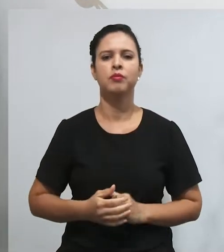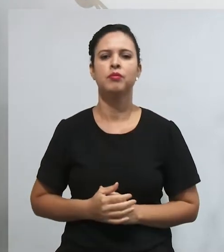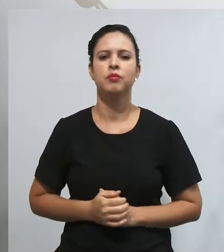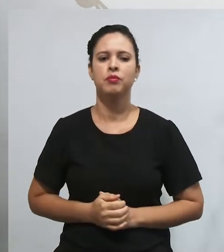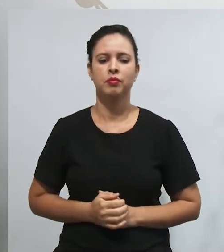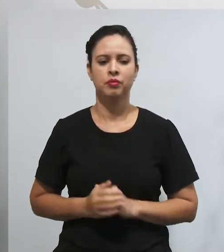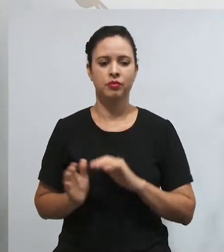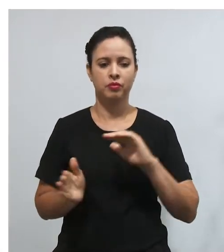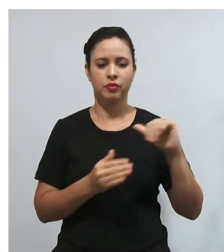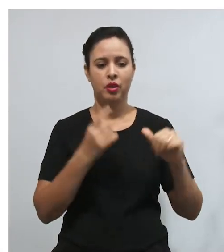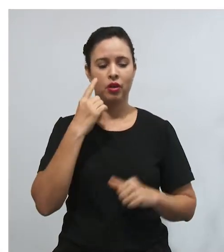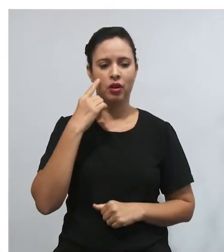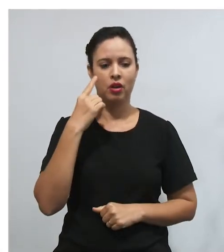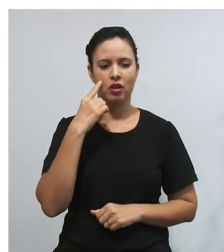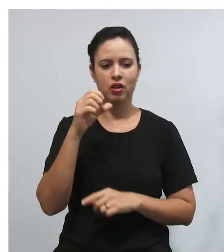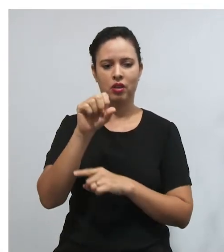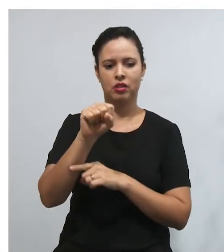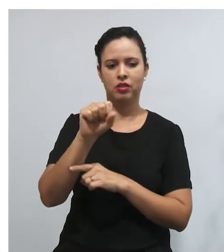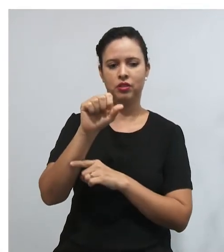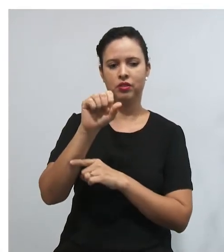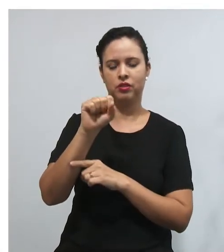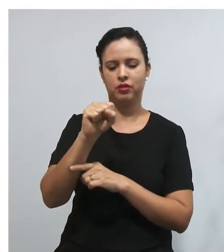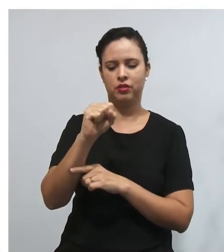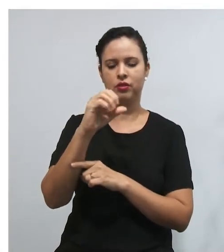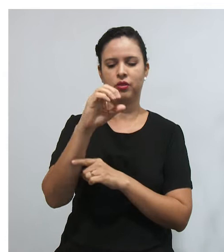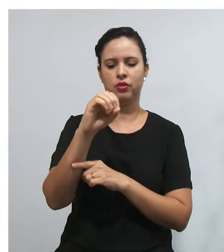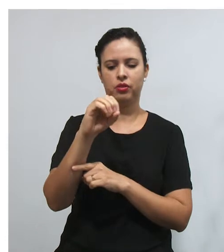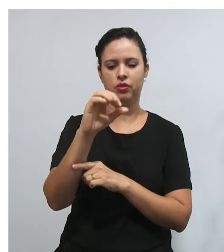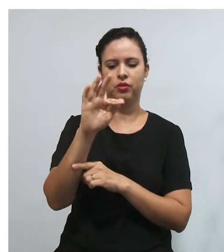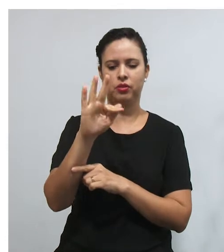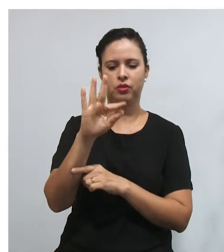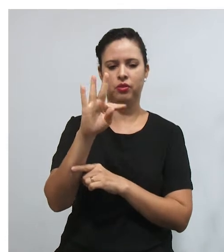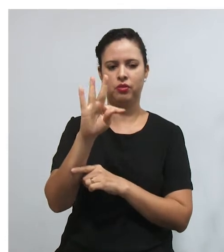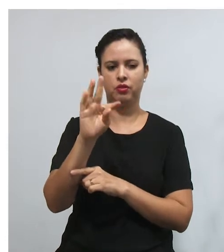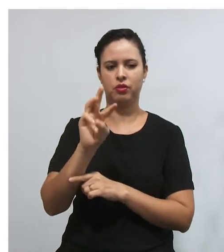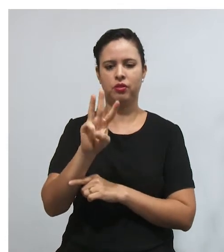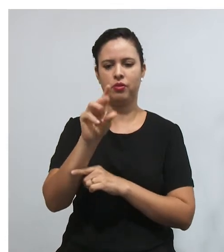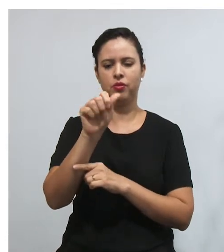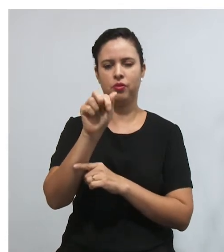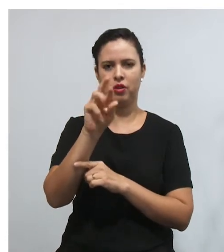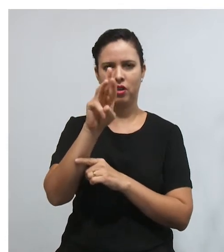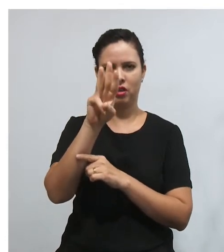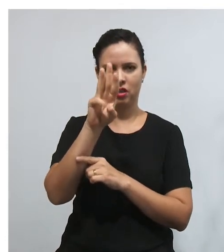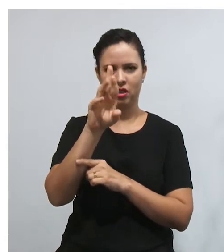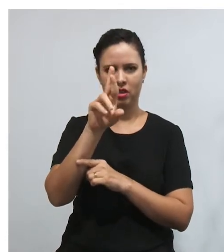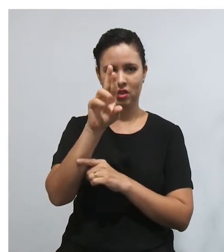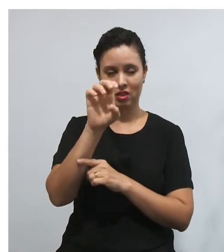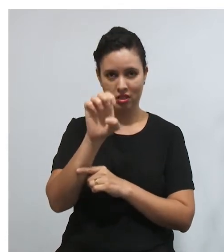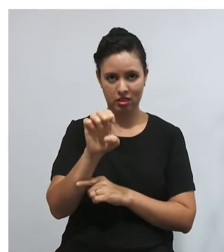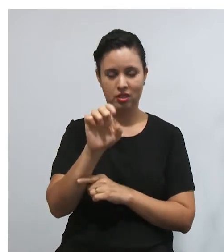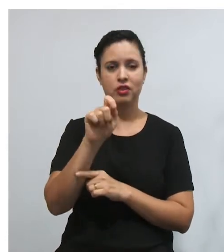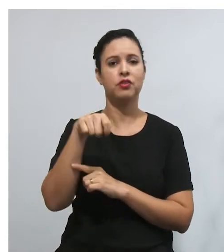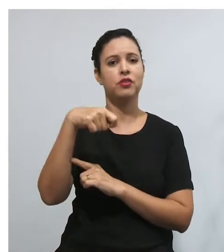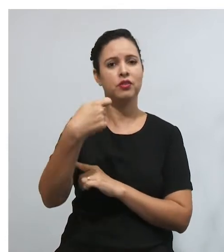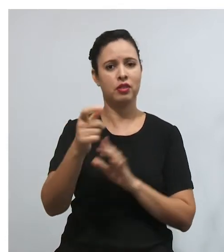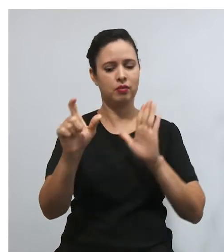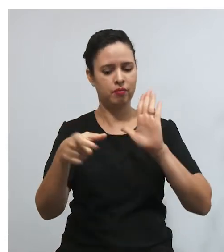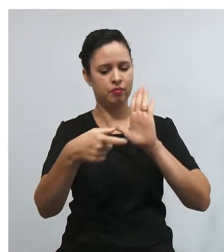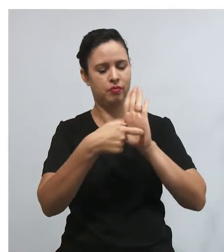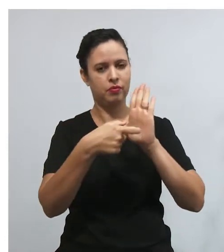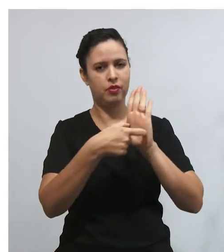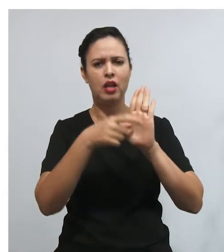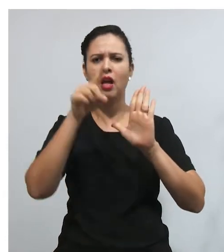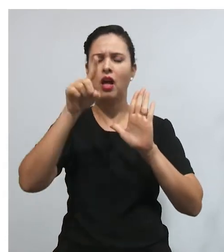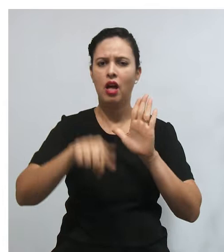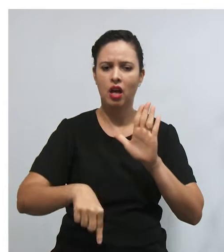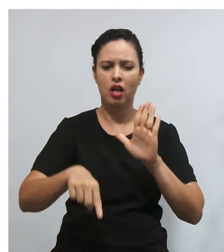Próxima definição é de software, também muito conhecido, né? São as instruções. Ou seja, em outras palavras, são os